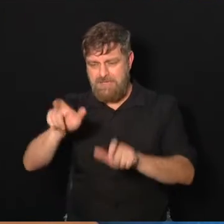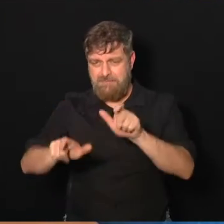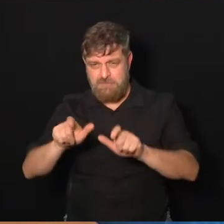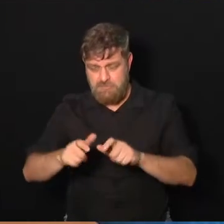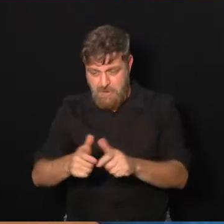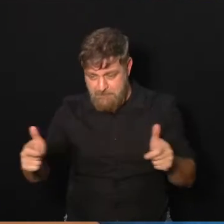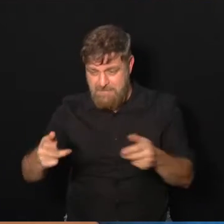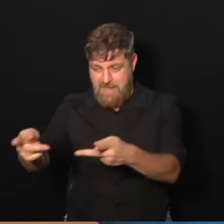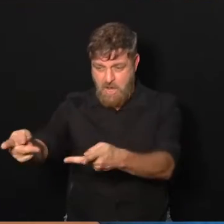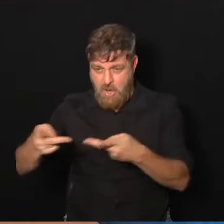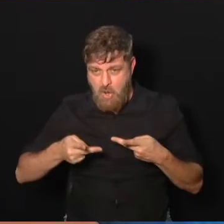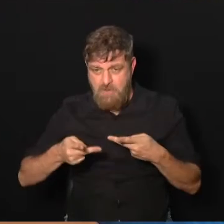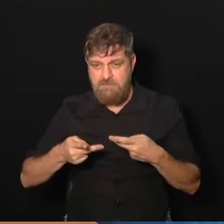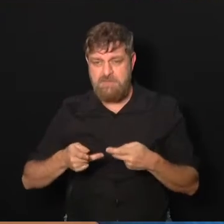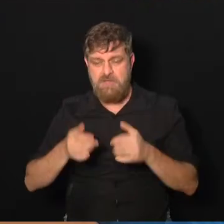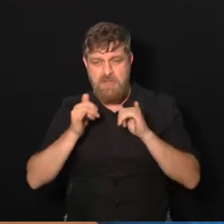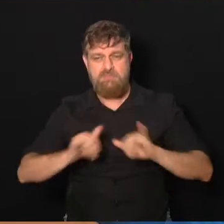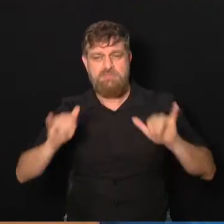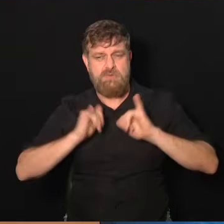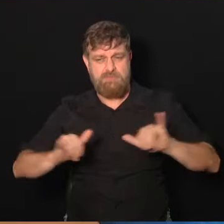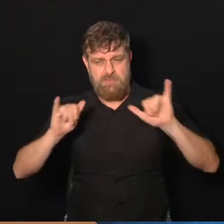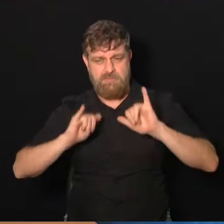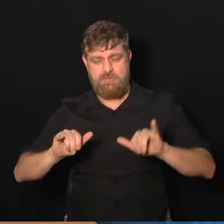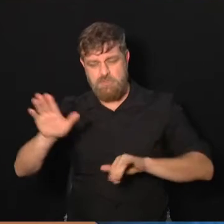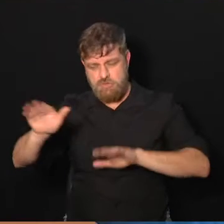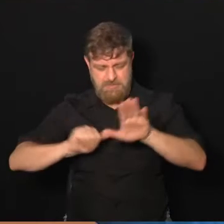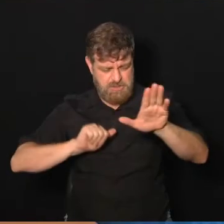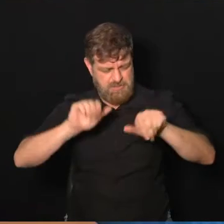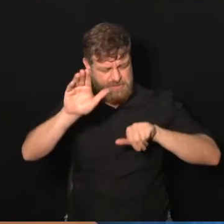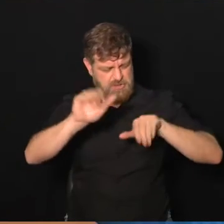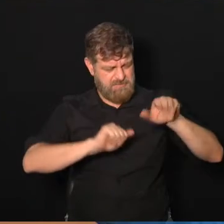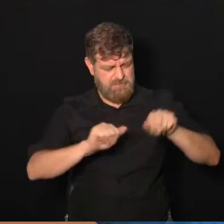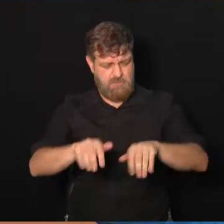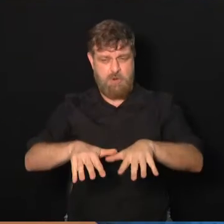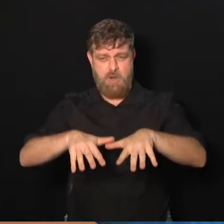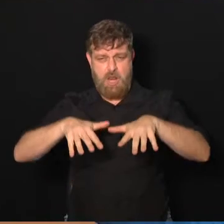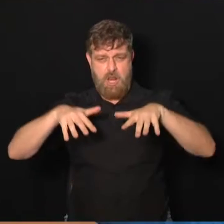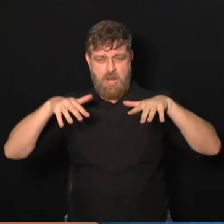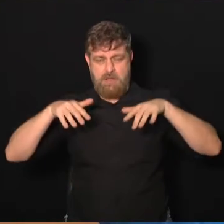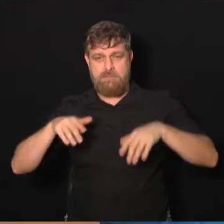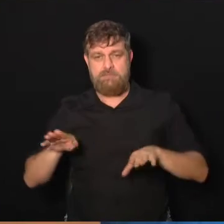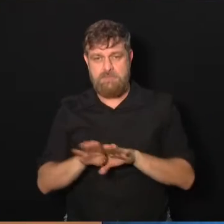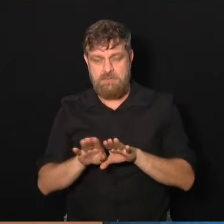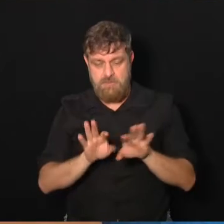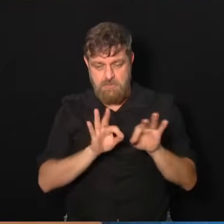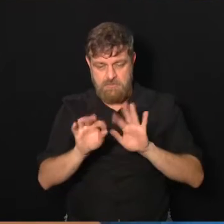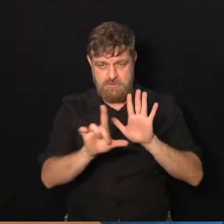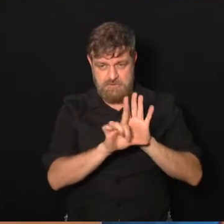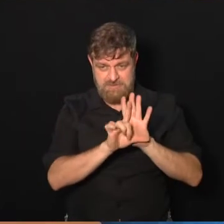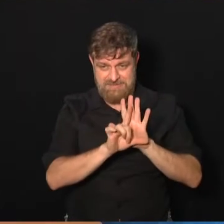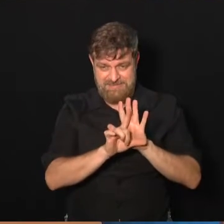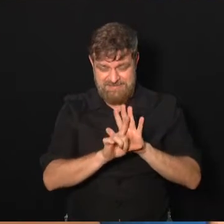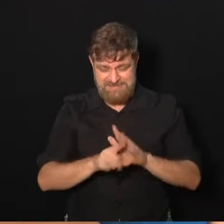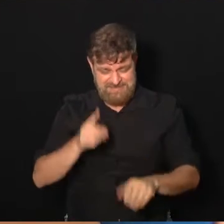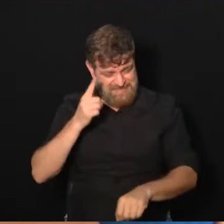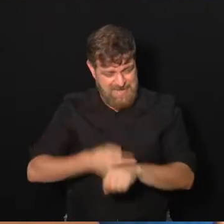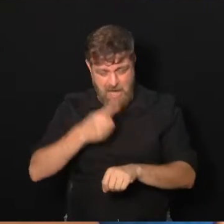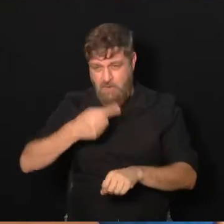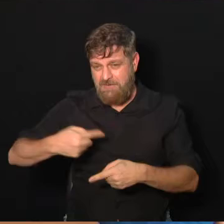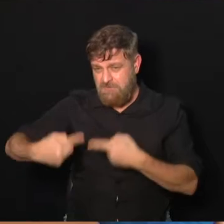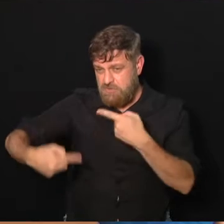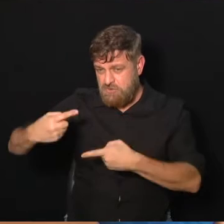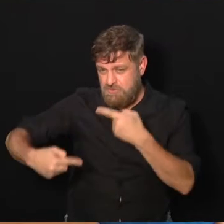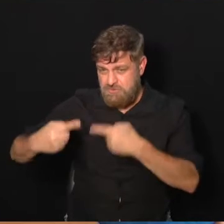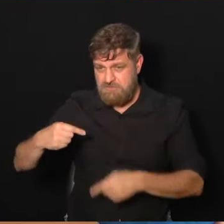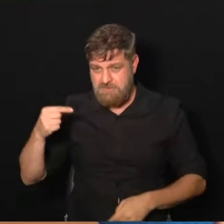tornando público, e já te adiantando que, diante da elaboração do projeto, assim que for discutido em